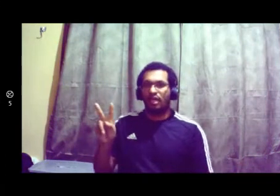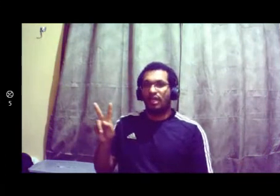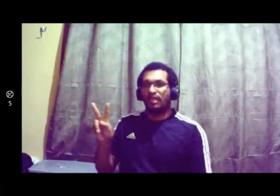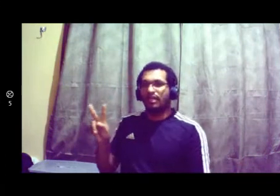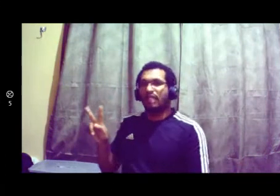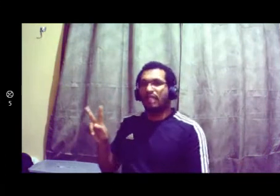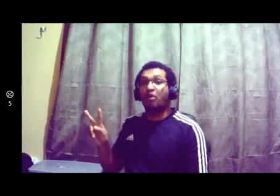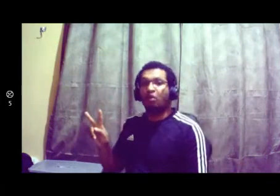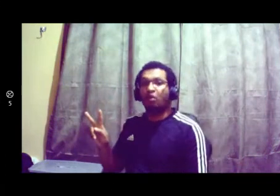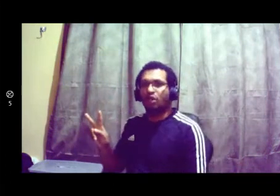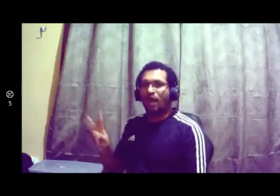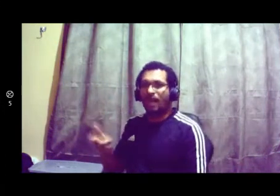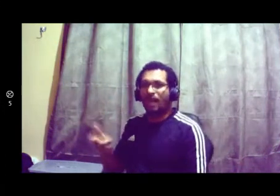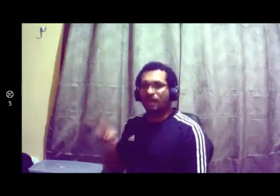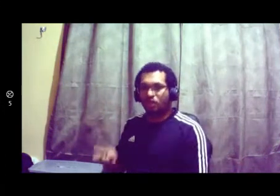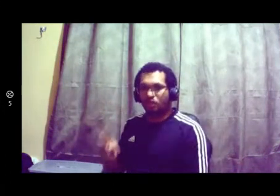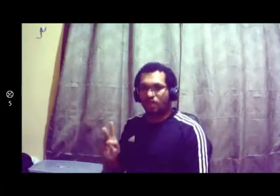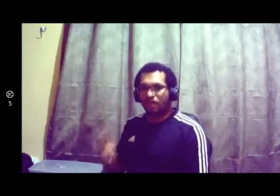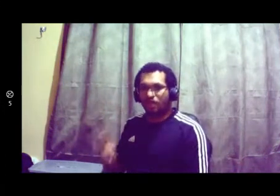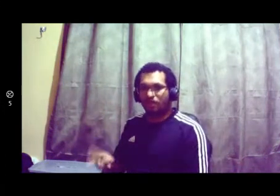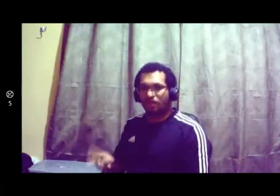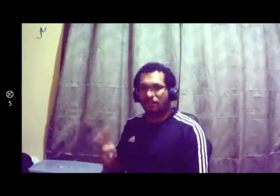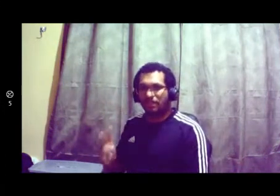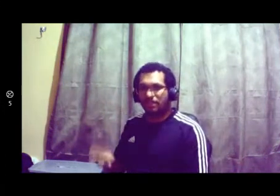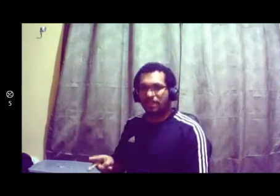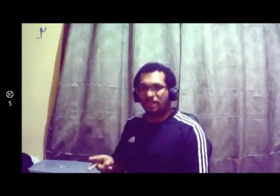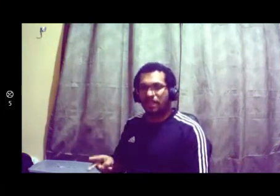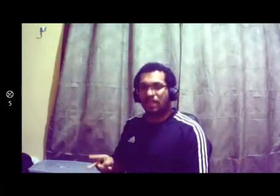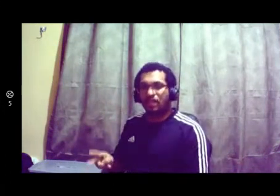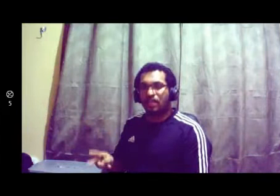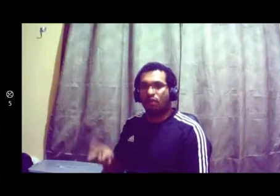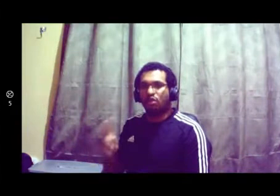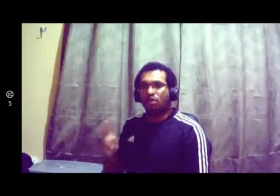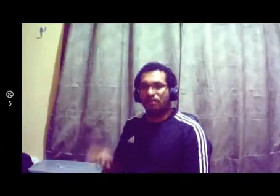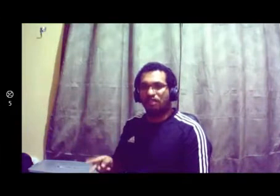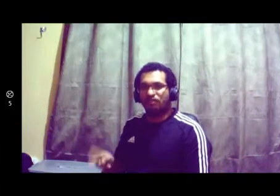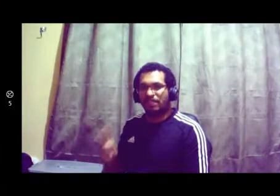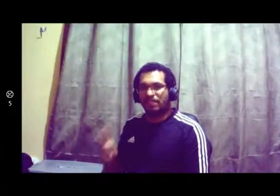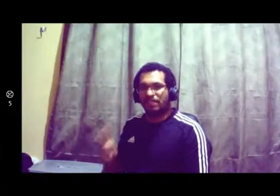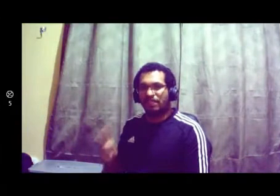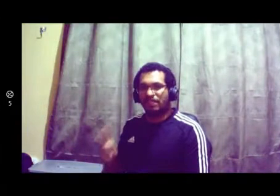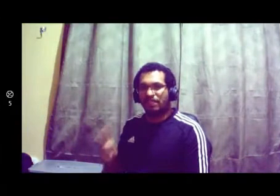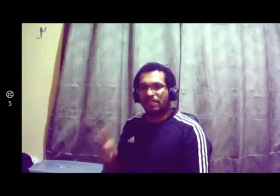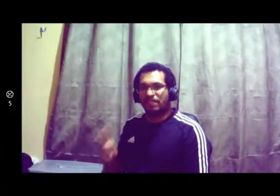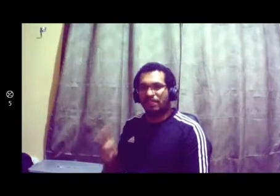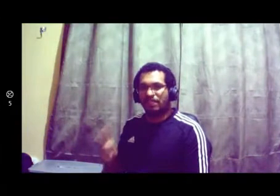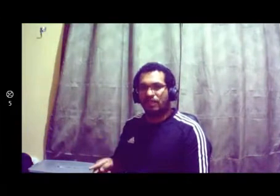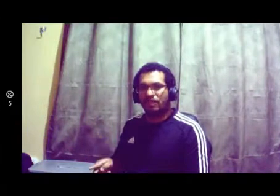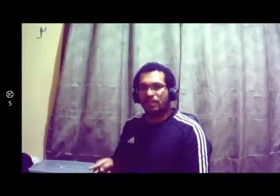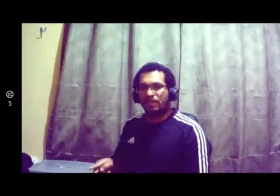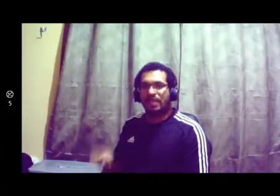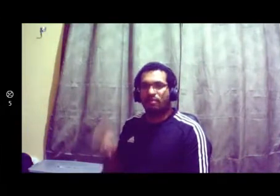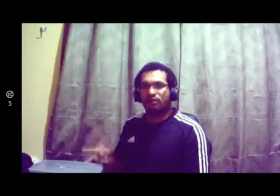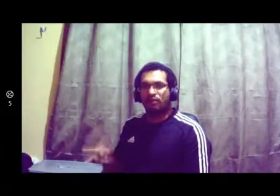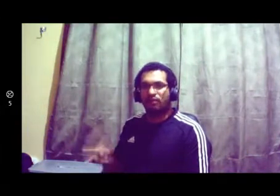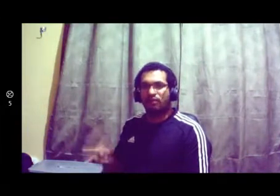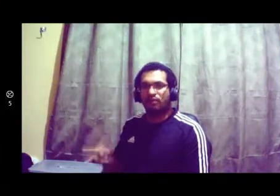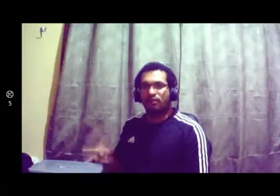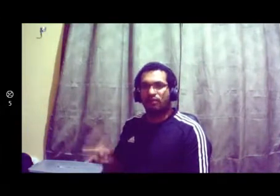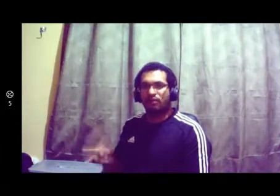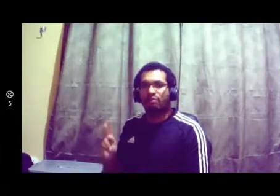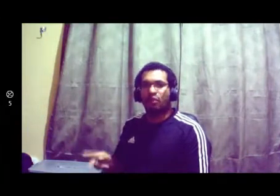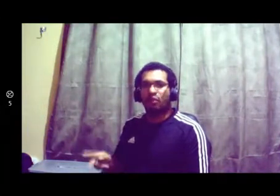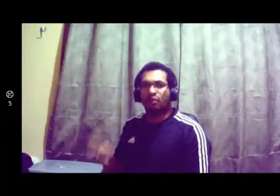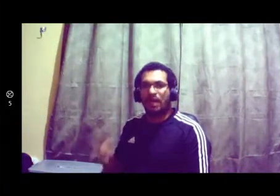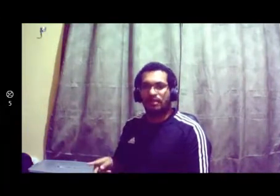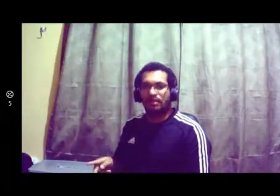Sempre. Lembra continuar? Continuar que você faz assim? Continuar você faz assim, ó, 1 e 2. Sempre você vai